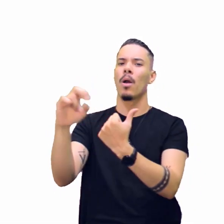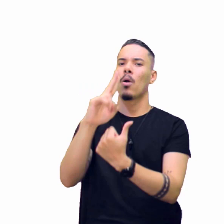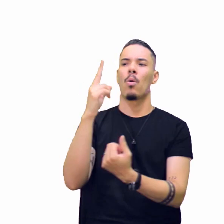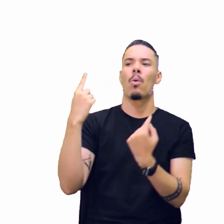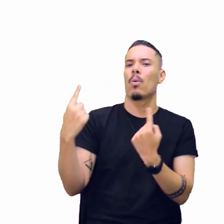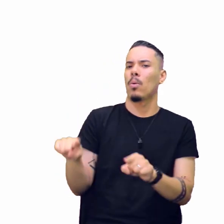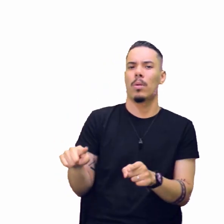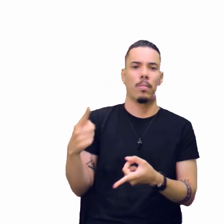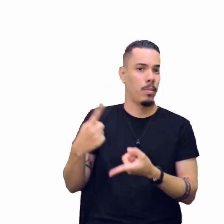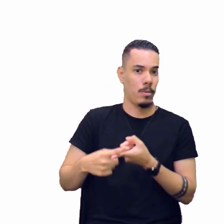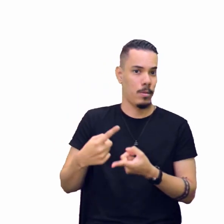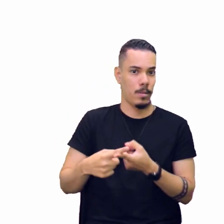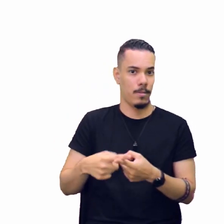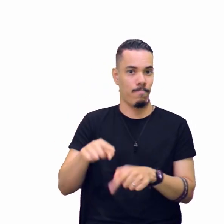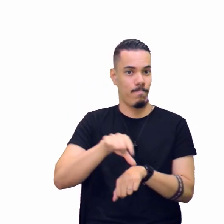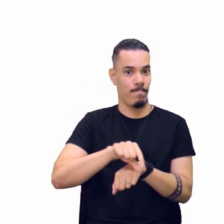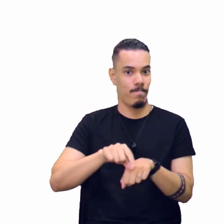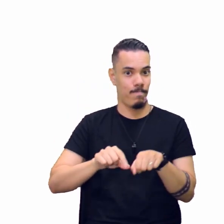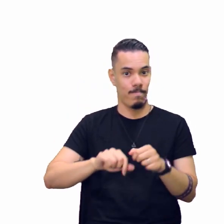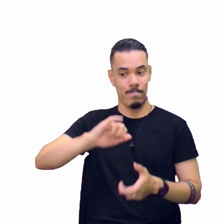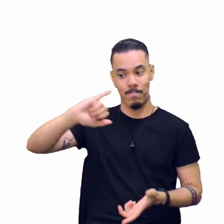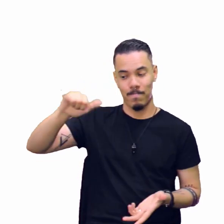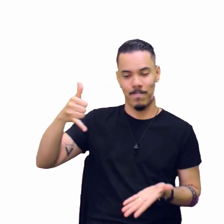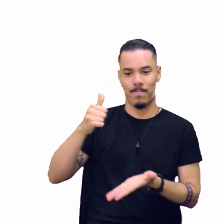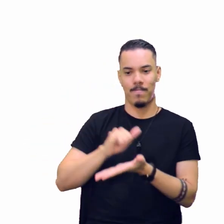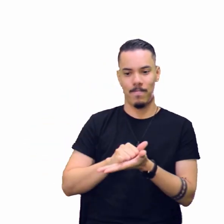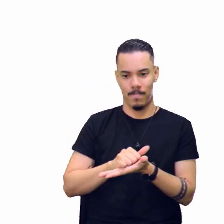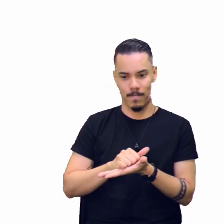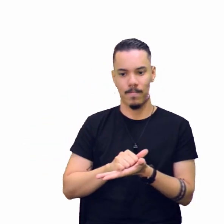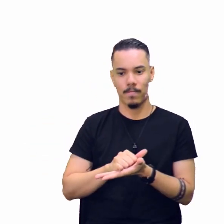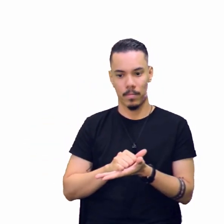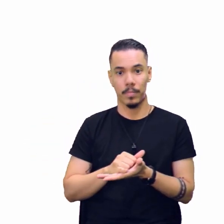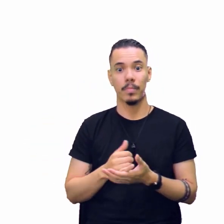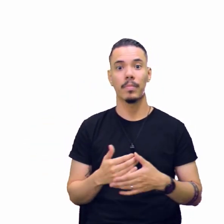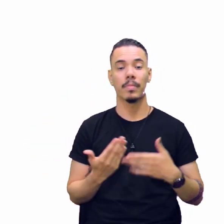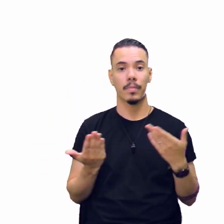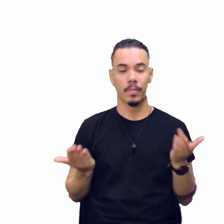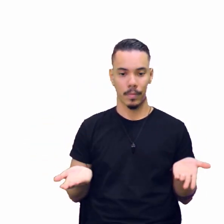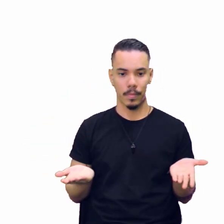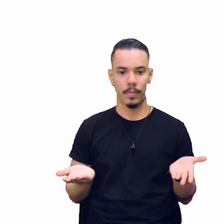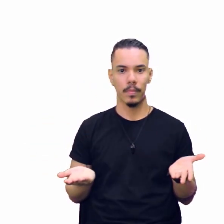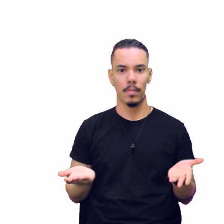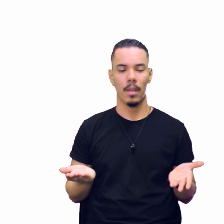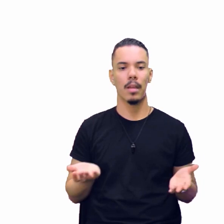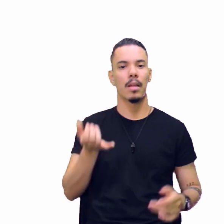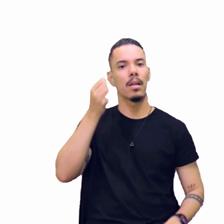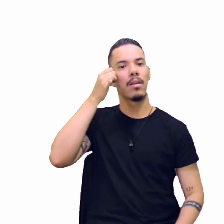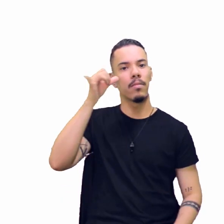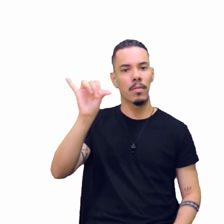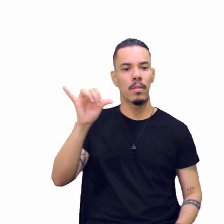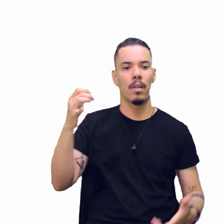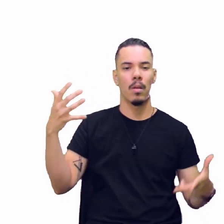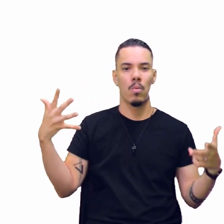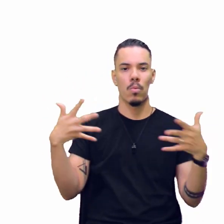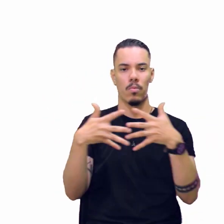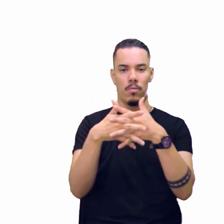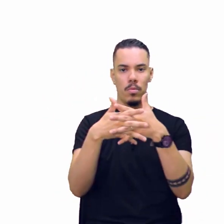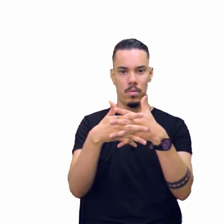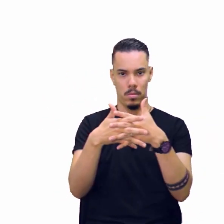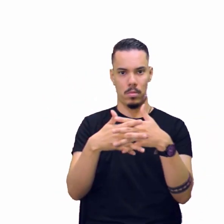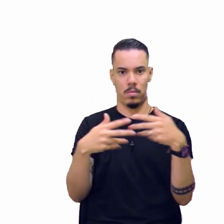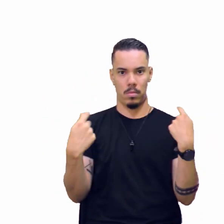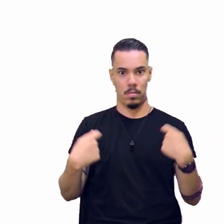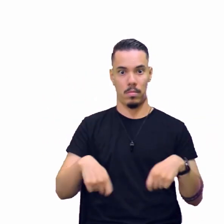contra? Tá certo? E para não virar confusão,